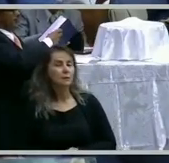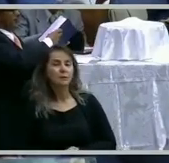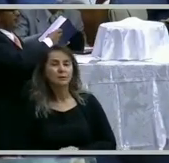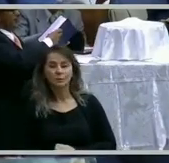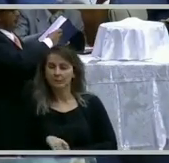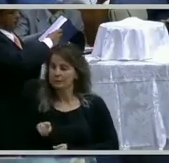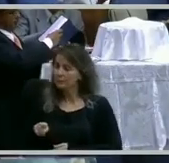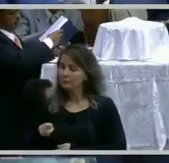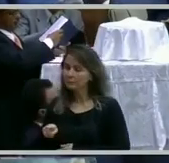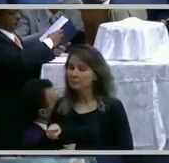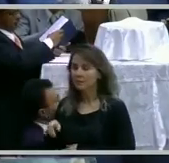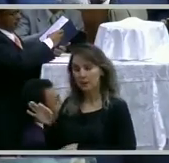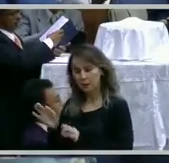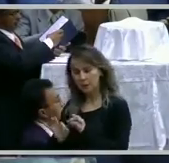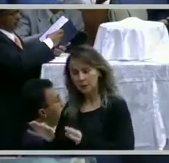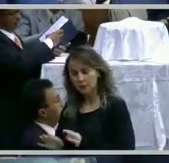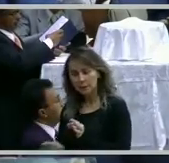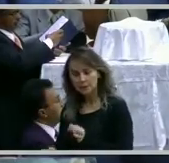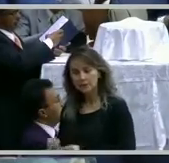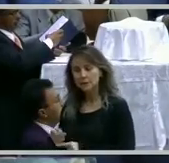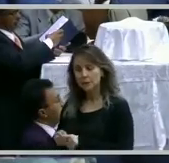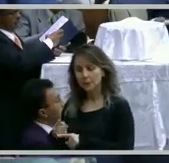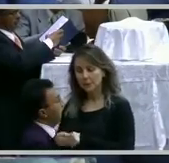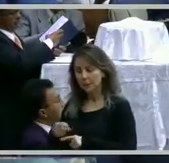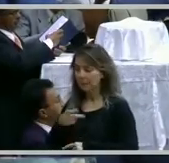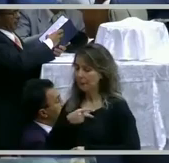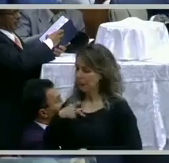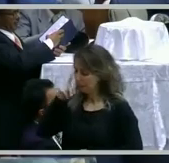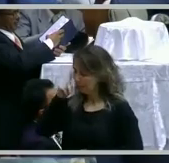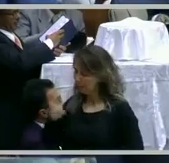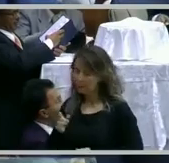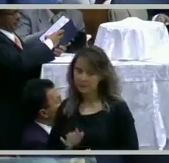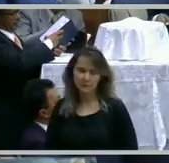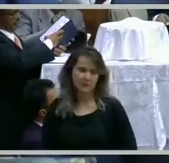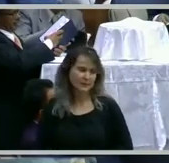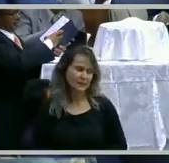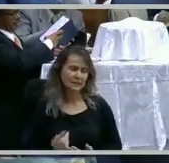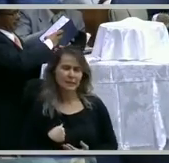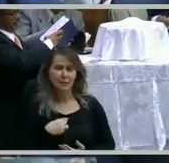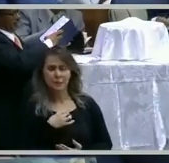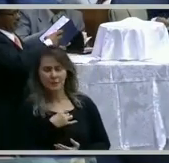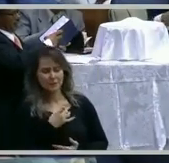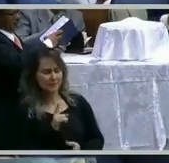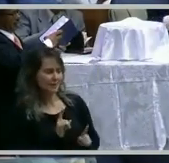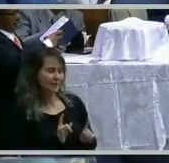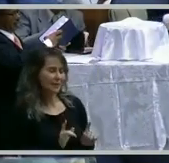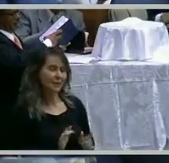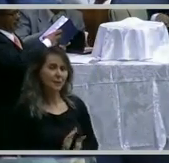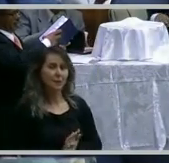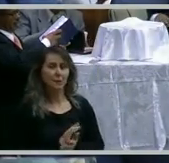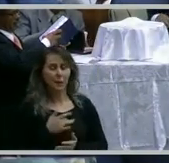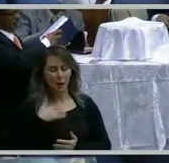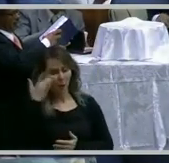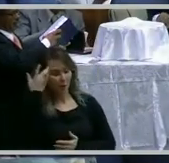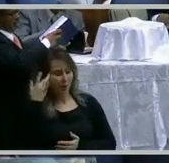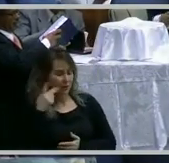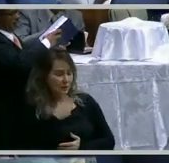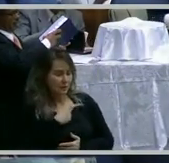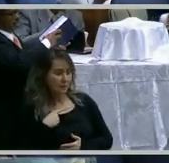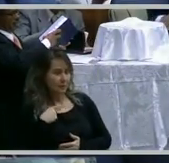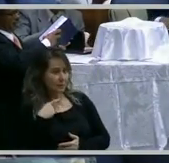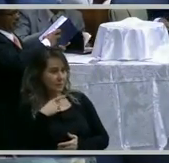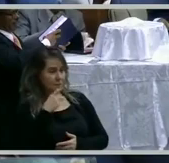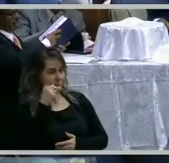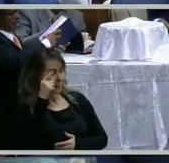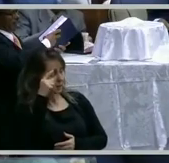mandou, você afiar a foice. Eu digo, não, pastor, pelo amor de Deus, eu tinha certeza que o pastor, o presidente, iria ministrar a palavra nesta